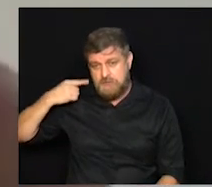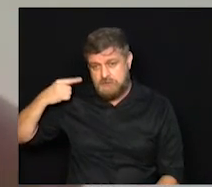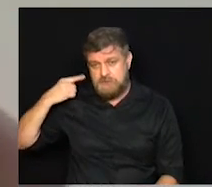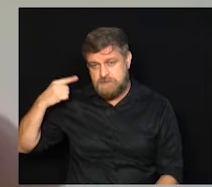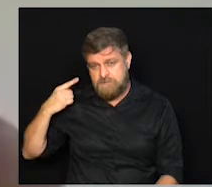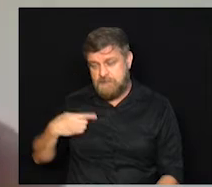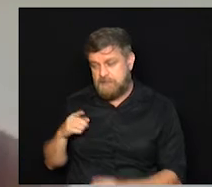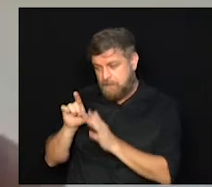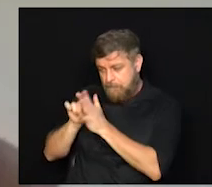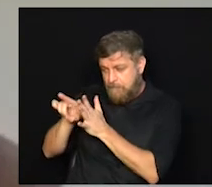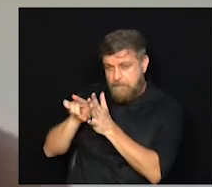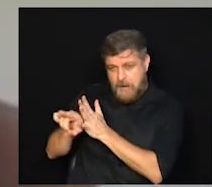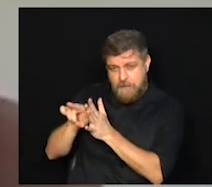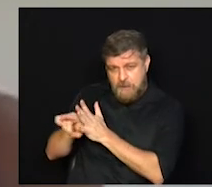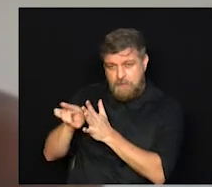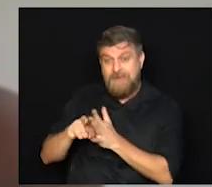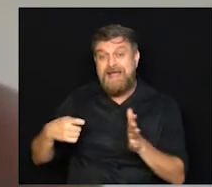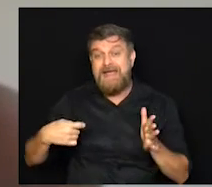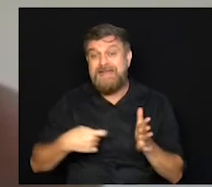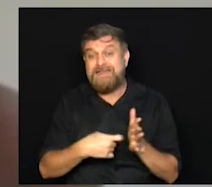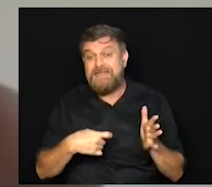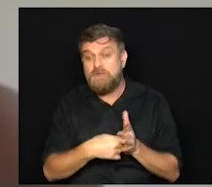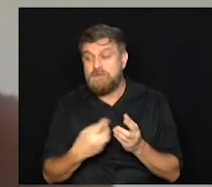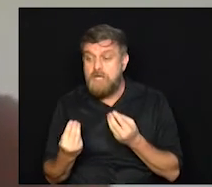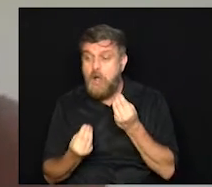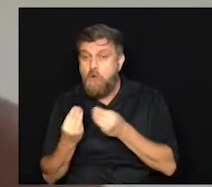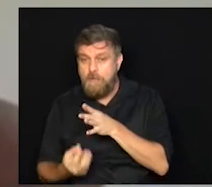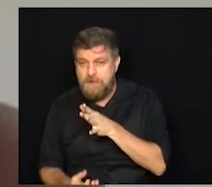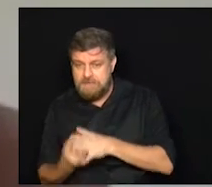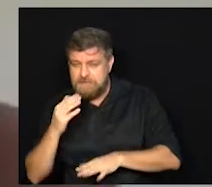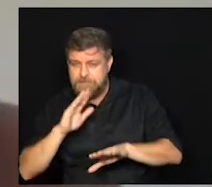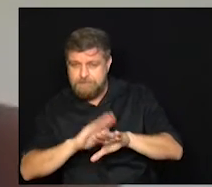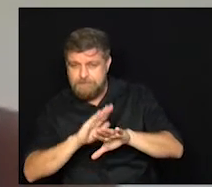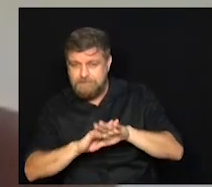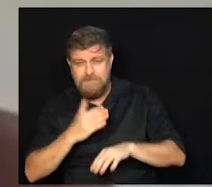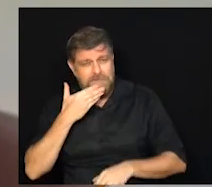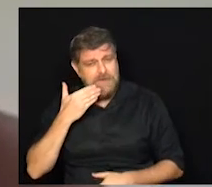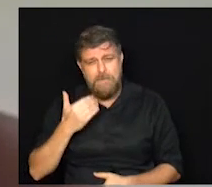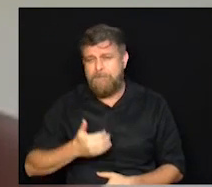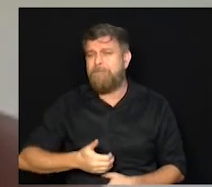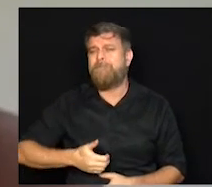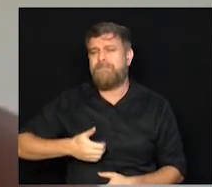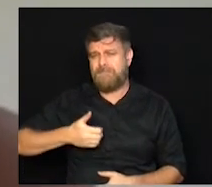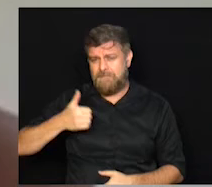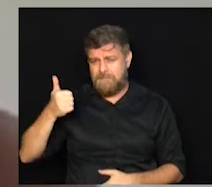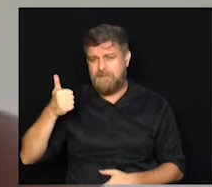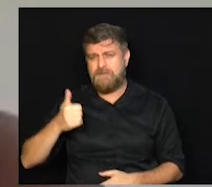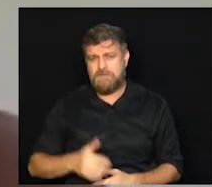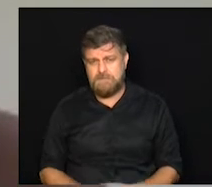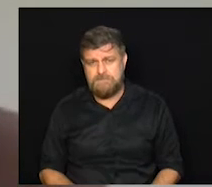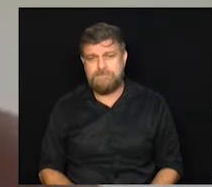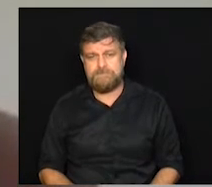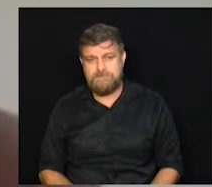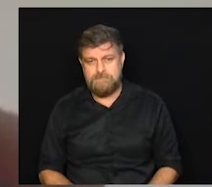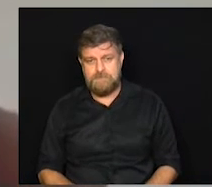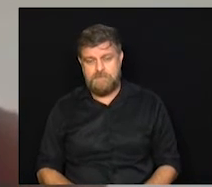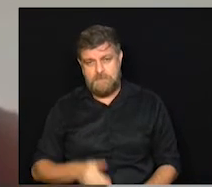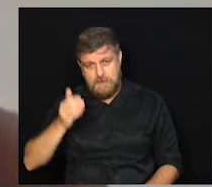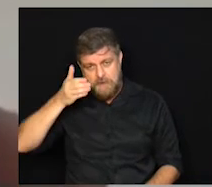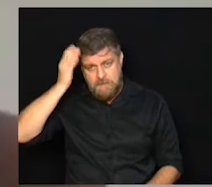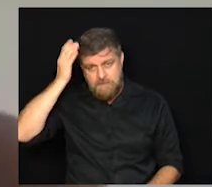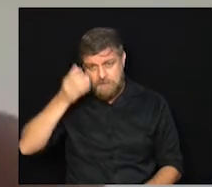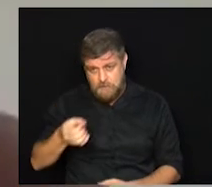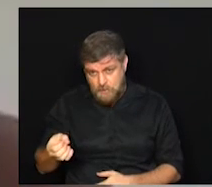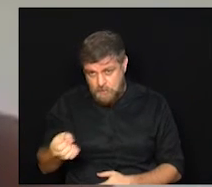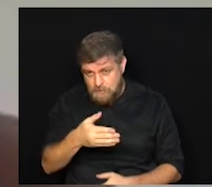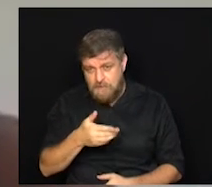sobre as denúncias, como elas devem ser feitas. Melhorou muito, né? Nesse novo governo, melhorou muito